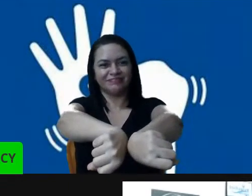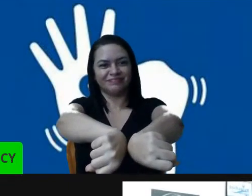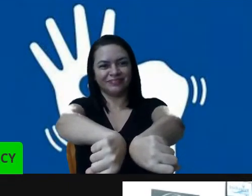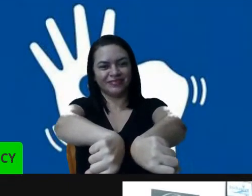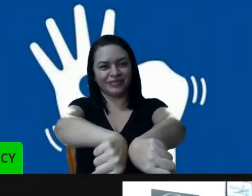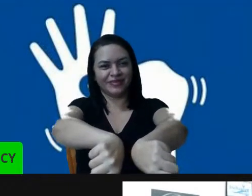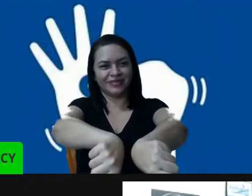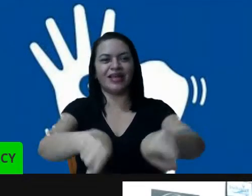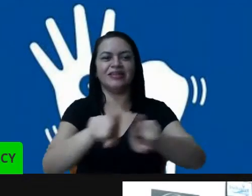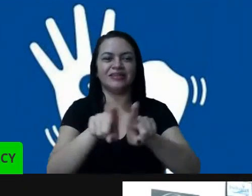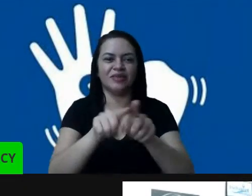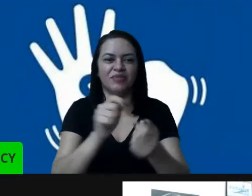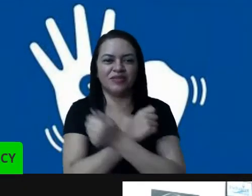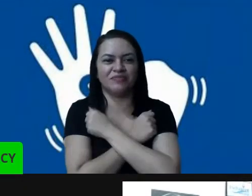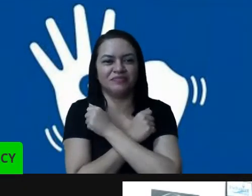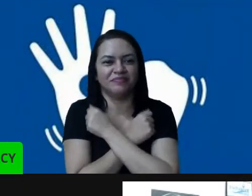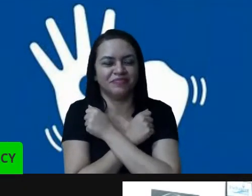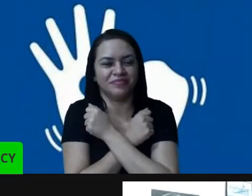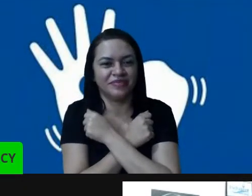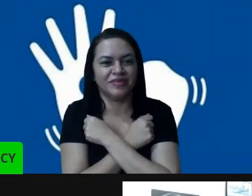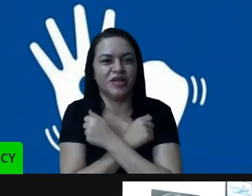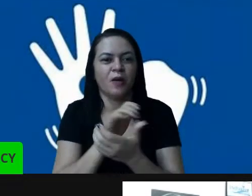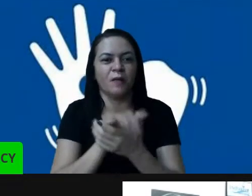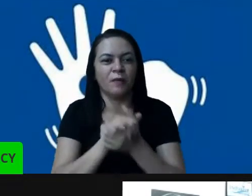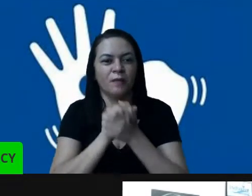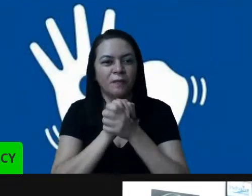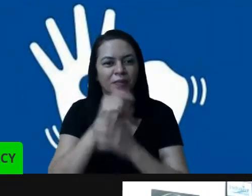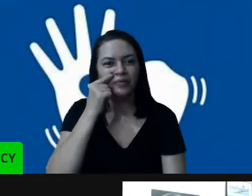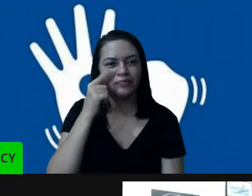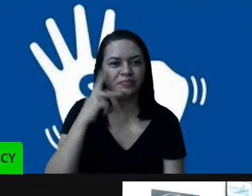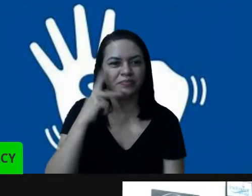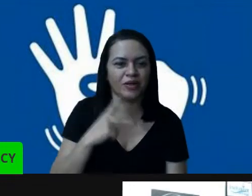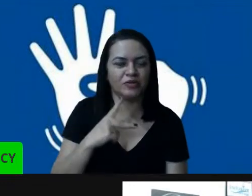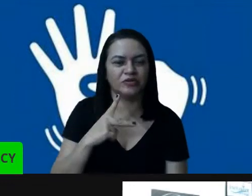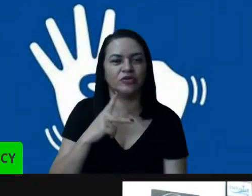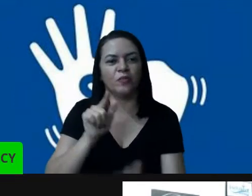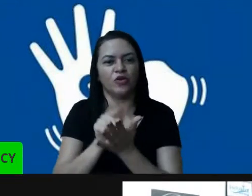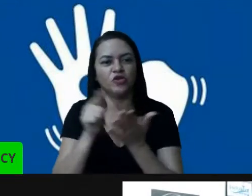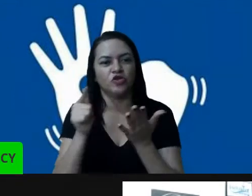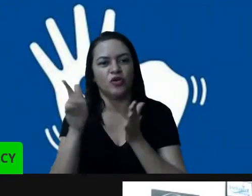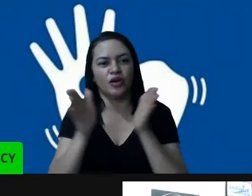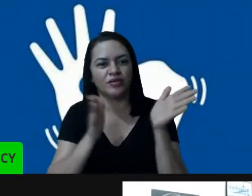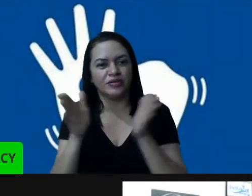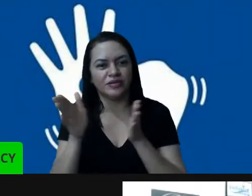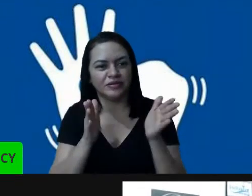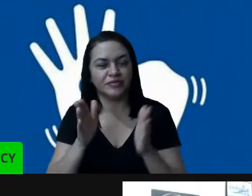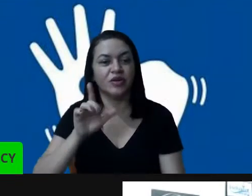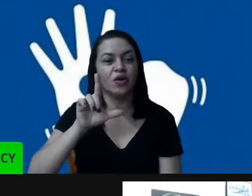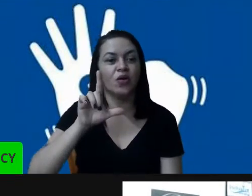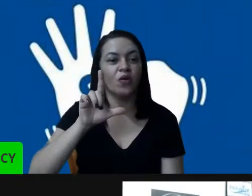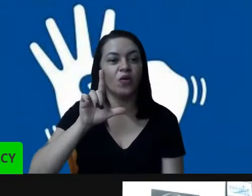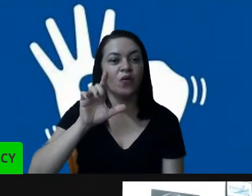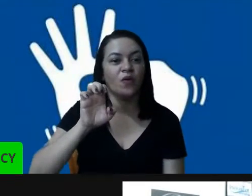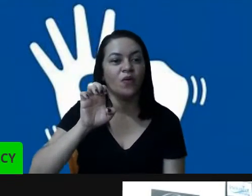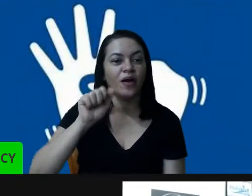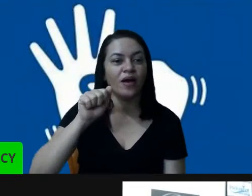e Jace pelo Jornal Acessível. Tá, o Leandro, Ale, aqui daqui do nosso bairro aqui. Ele